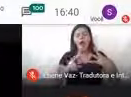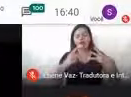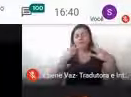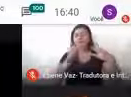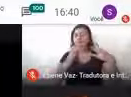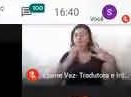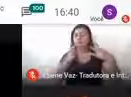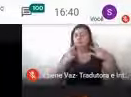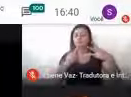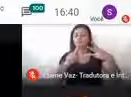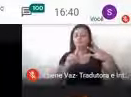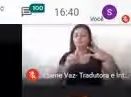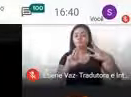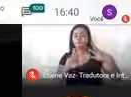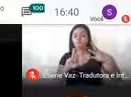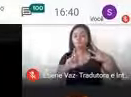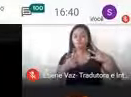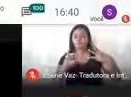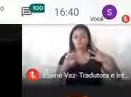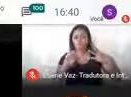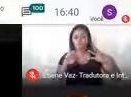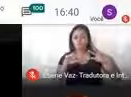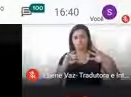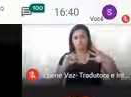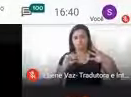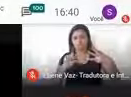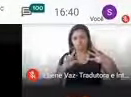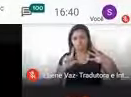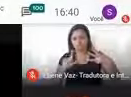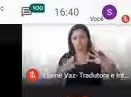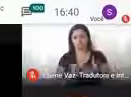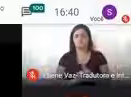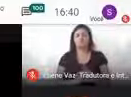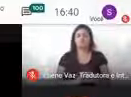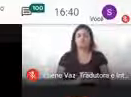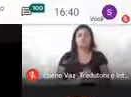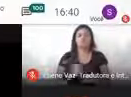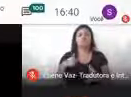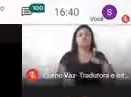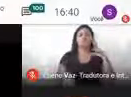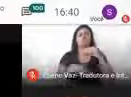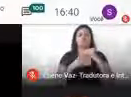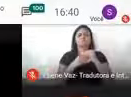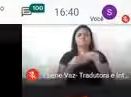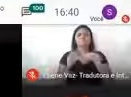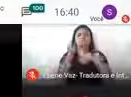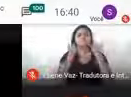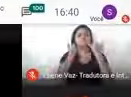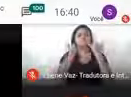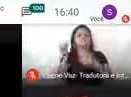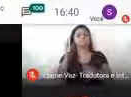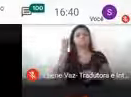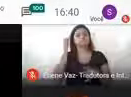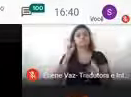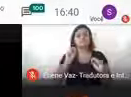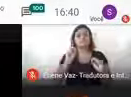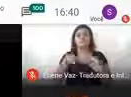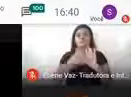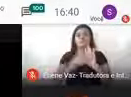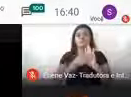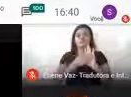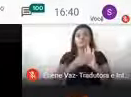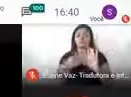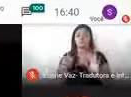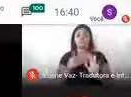Aqui eu acrescento uma informação importante, que é justamente uma proposta que nós fizemos